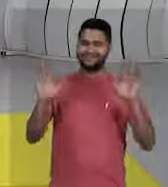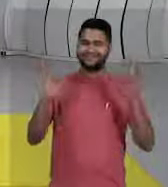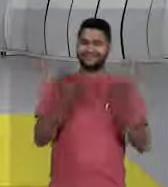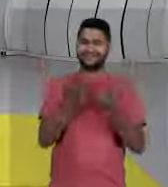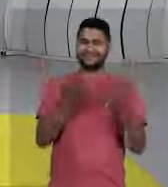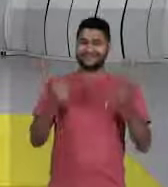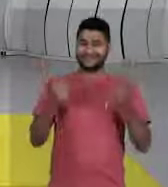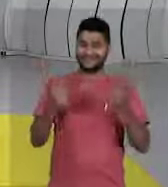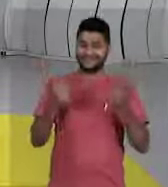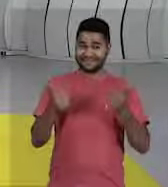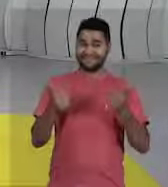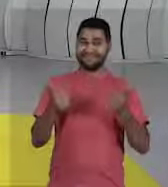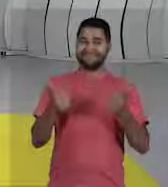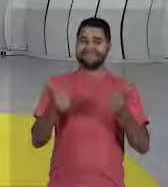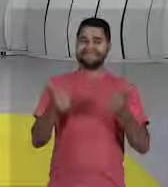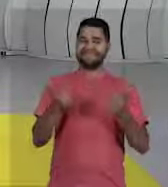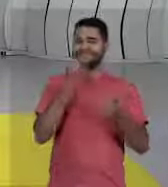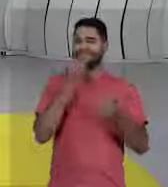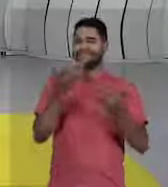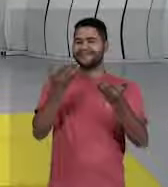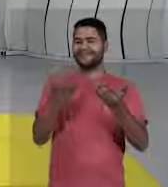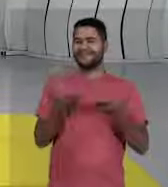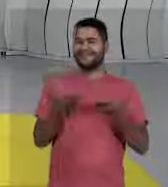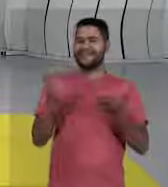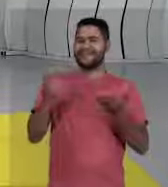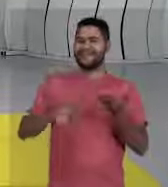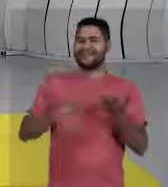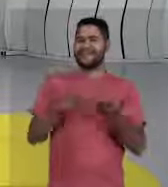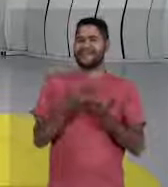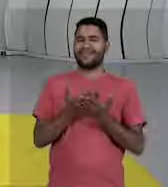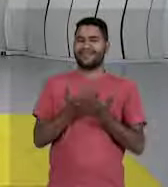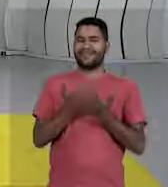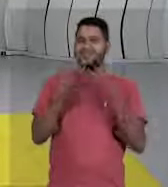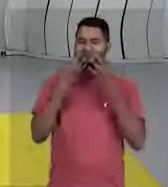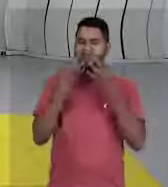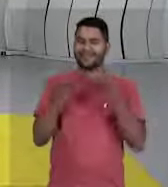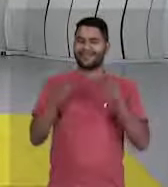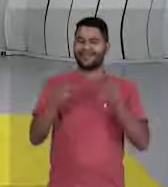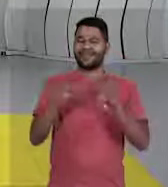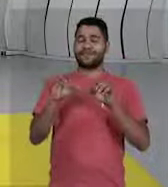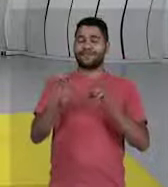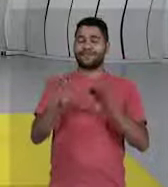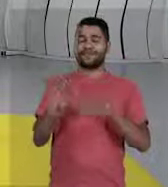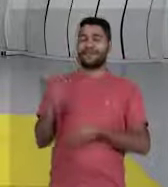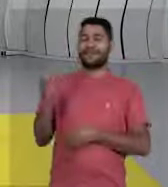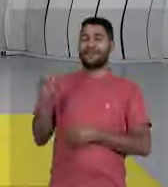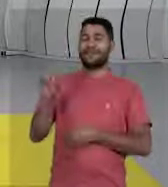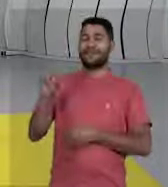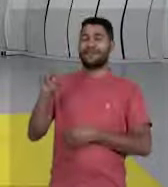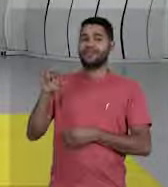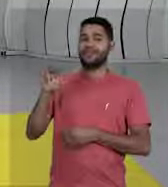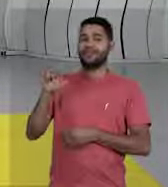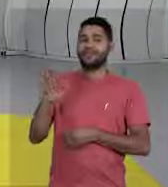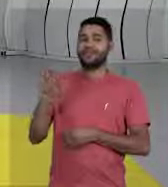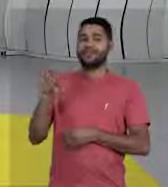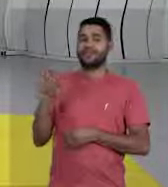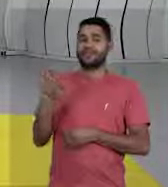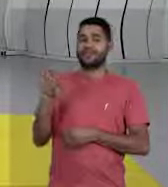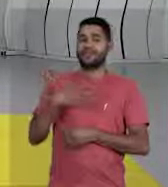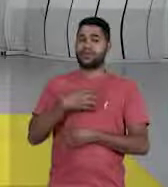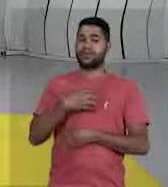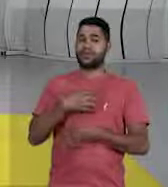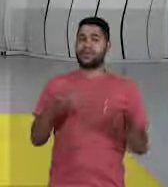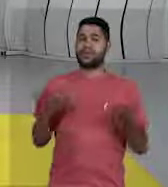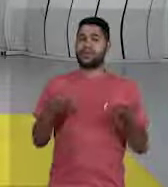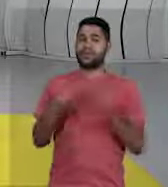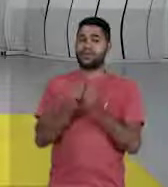pessoal, tudo bem com vocês? Sejam muito bem-vindos a mais uma aula do Se Liga na Educação. Meu nome é Edneia, eu sou professora de Ciências e hoje está